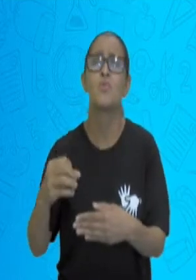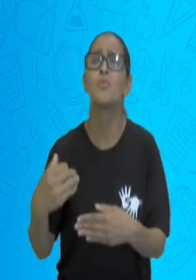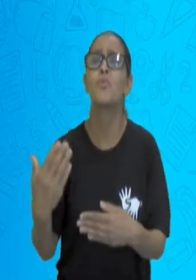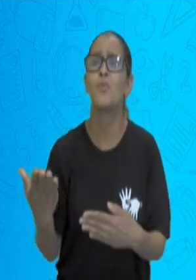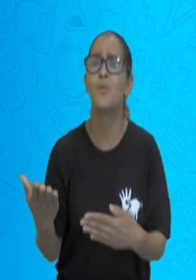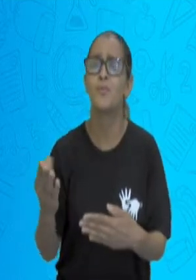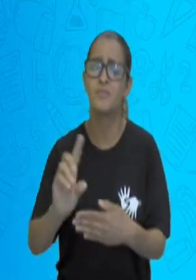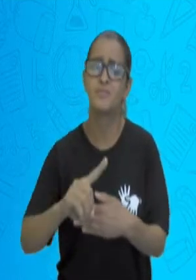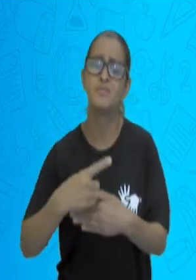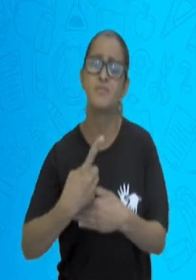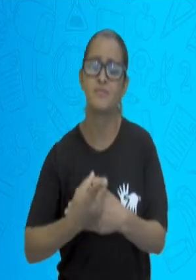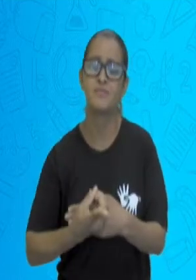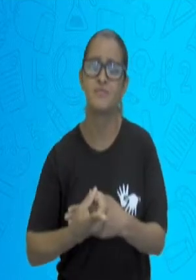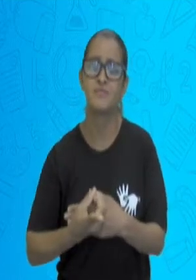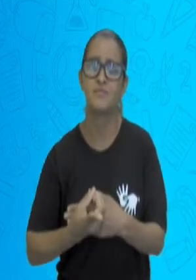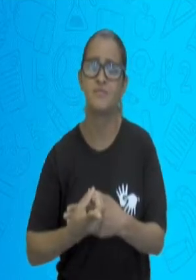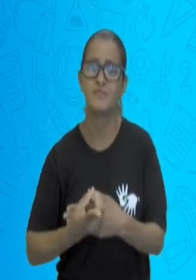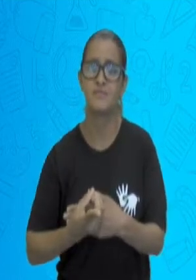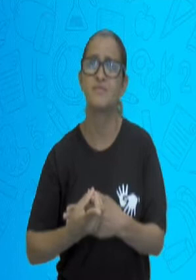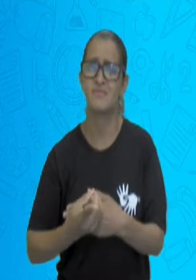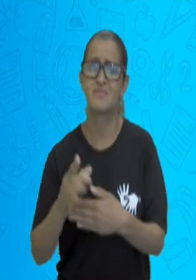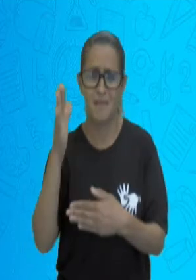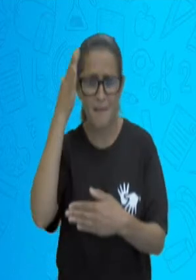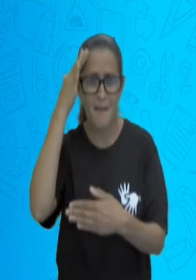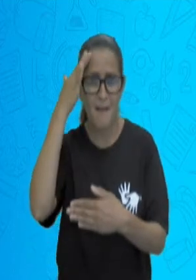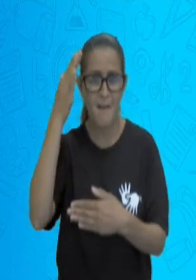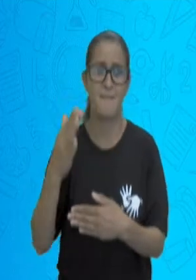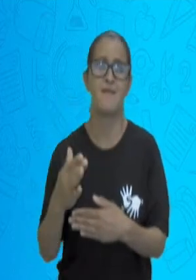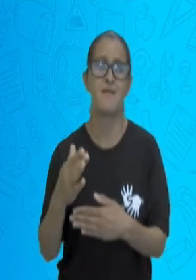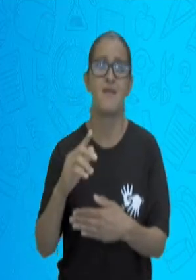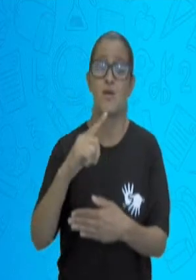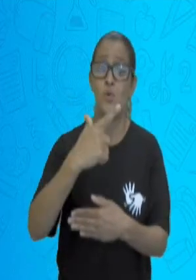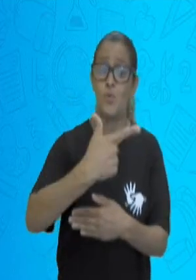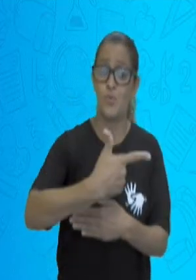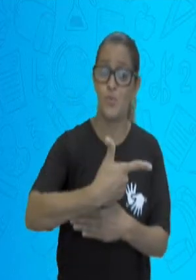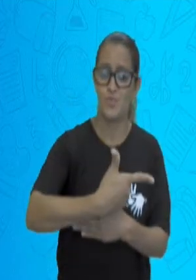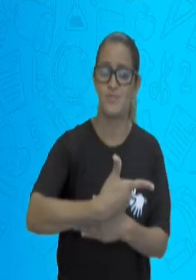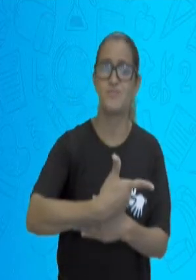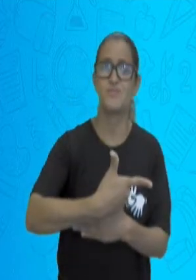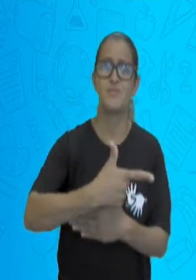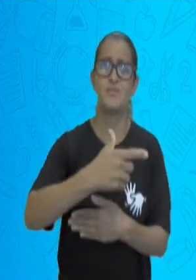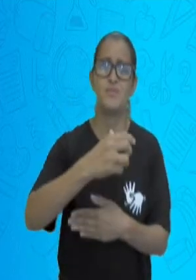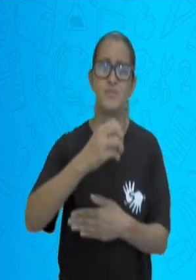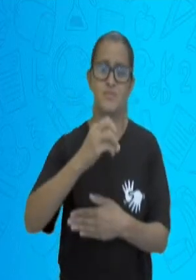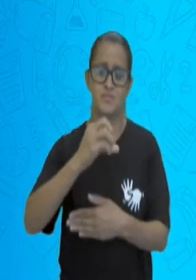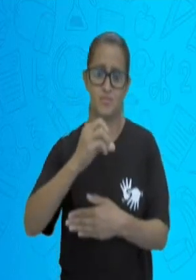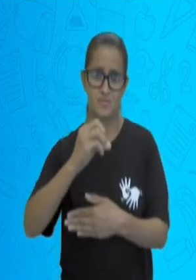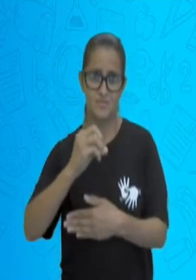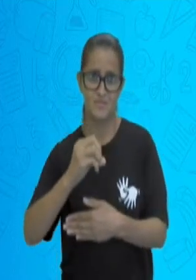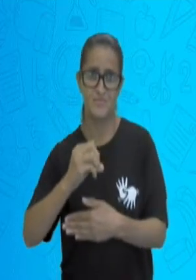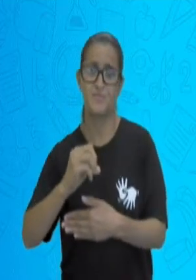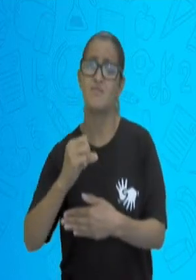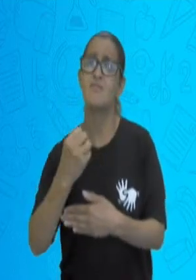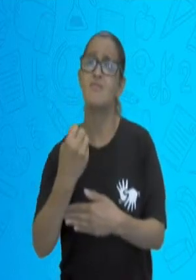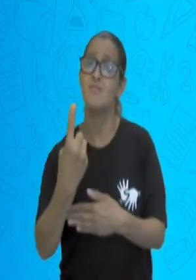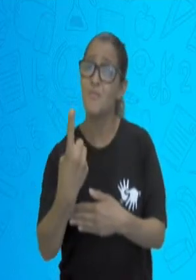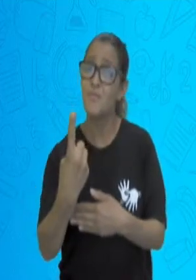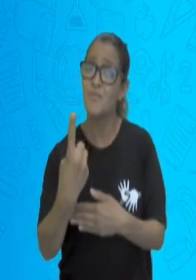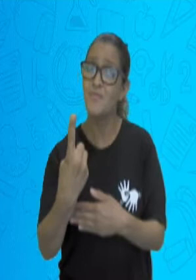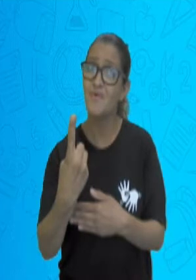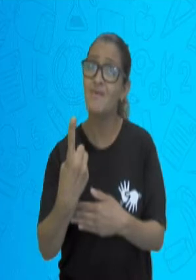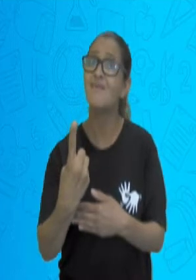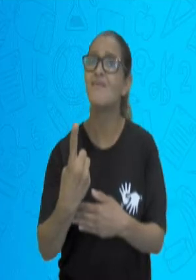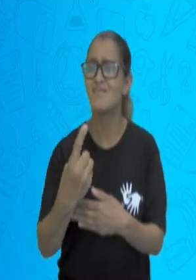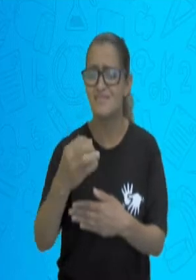Qual o número que vem depois do 200? Nós vamos colocá-lo aqui então. É